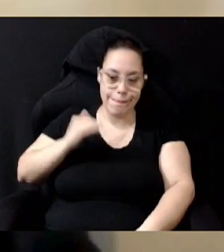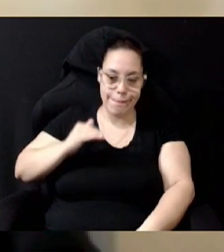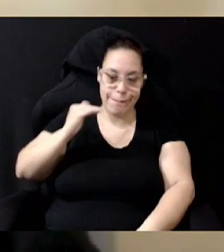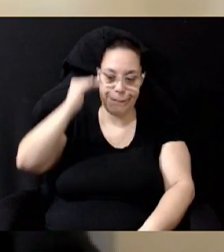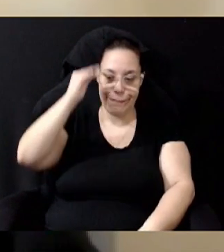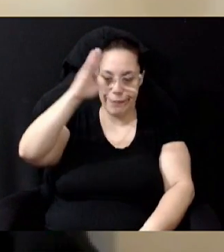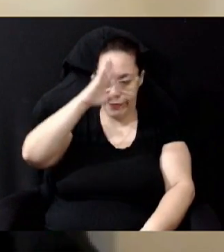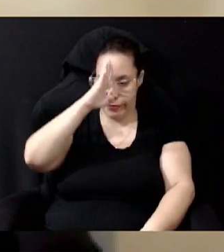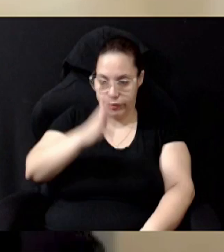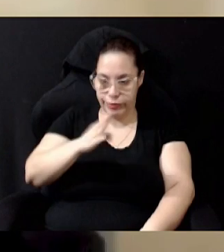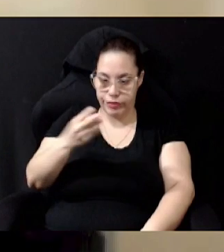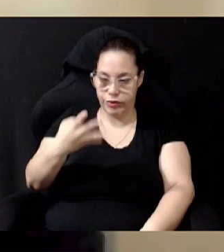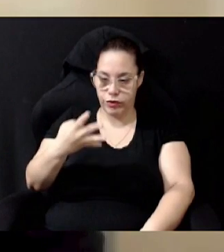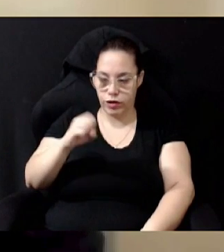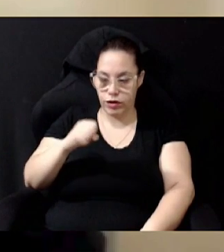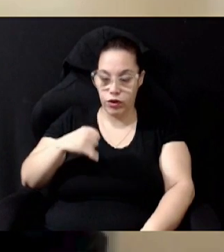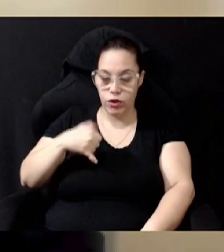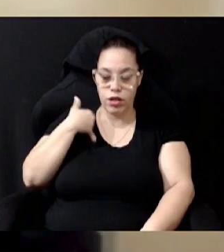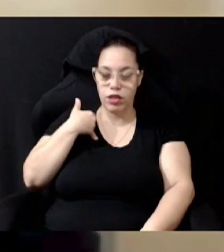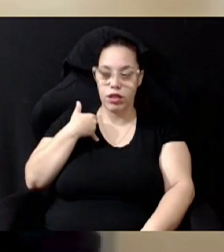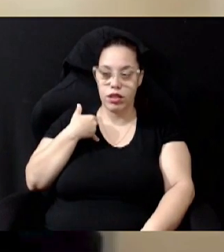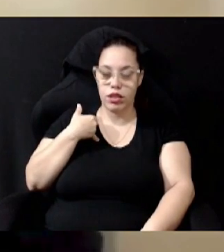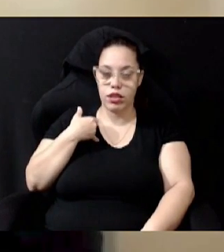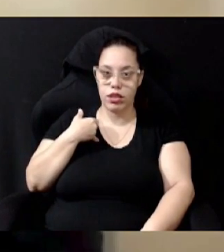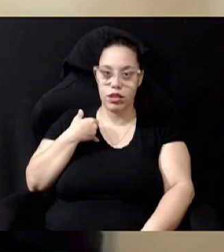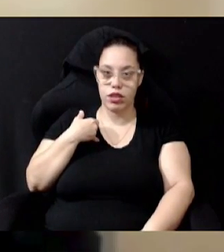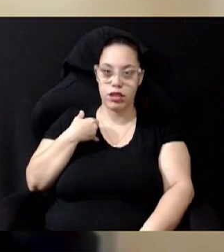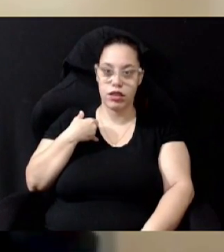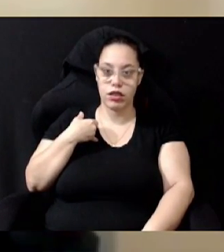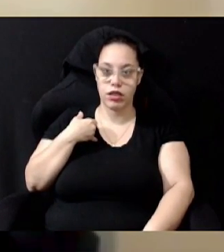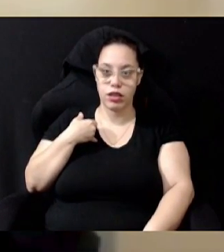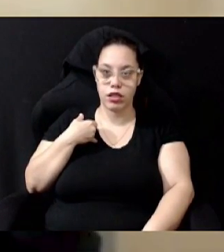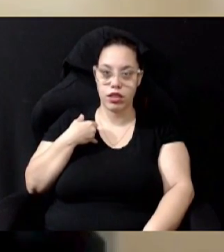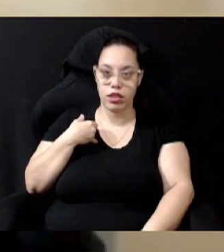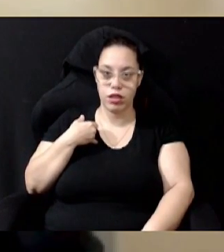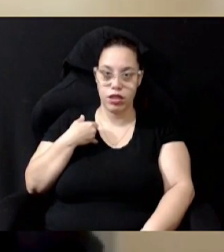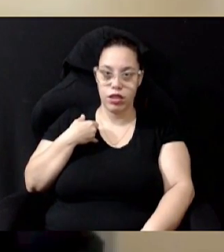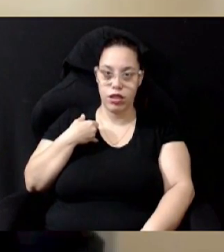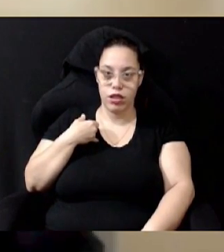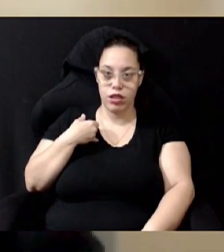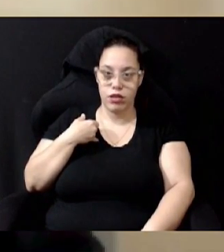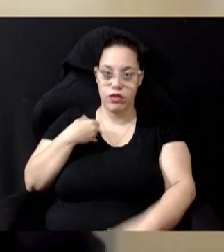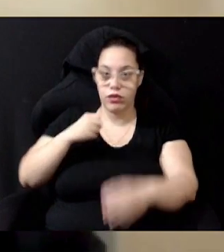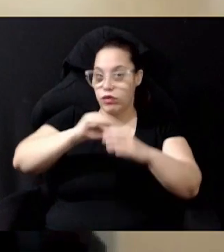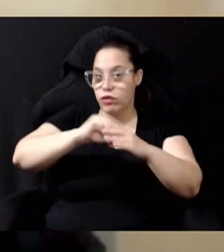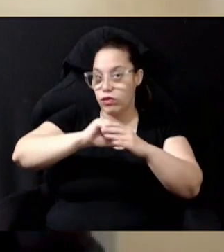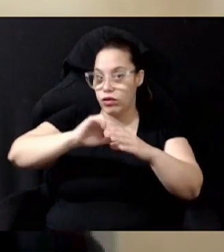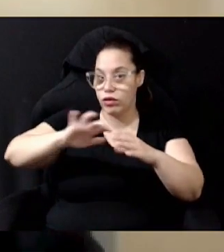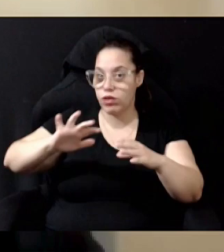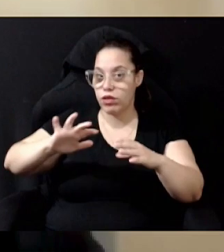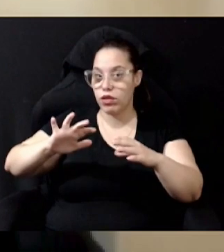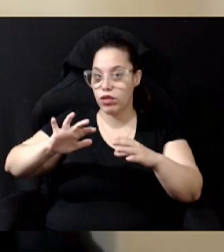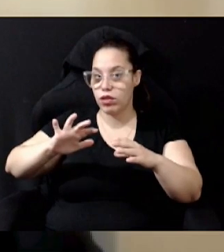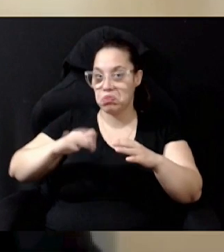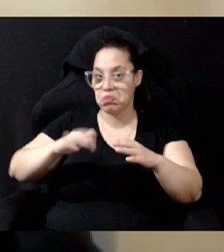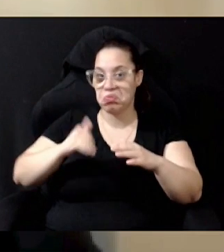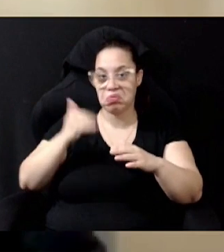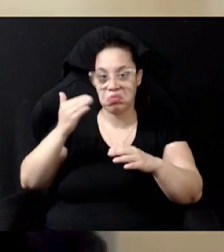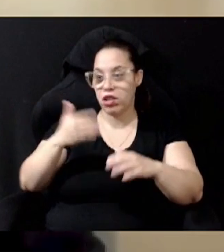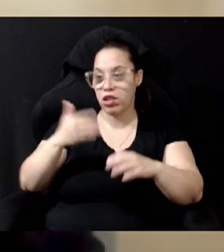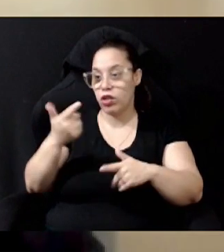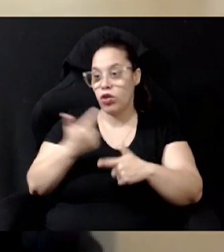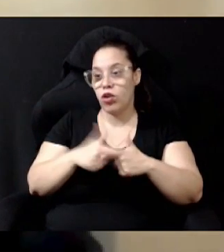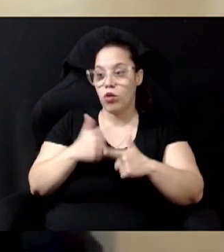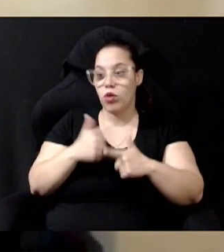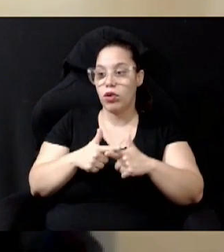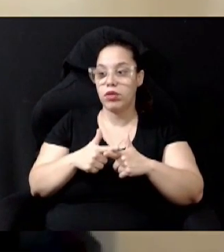40 anos. E pernas inquietas têm uma característica de que às vezes pode ser decorrente de um outro problema.